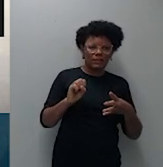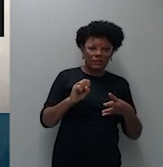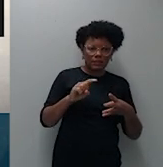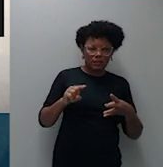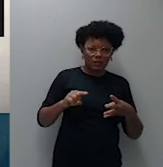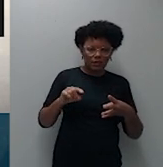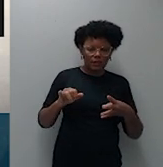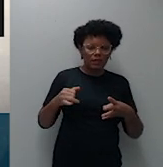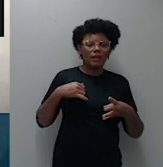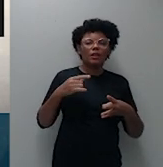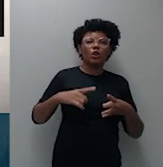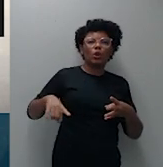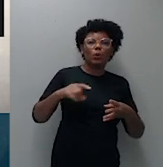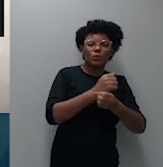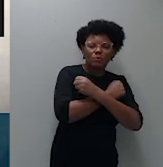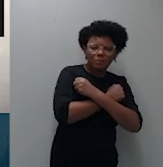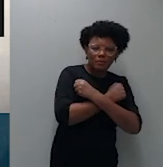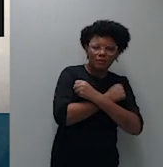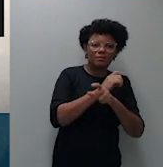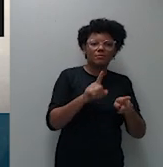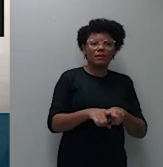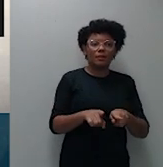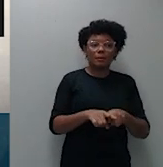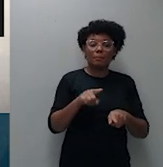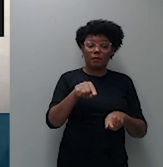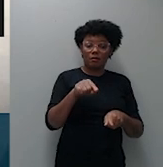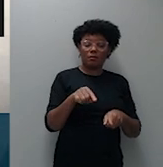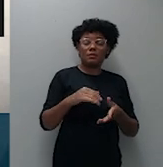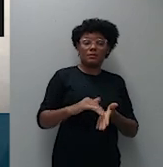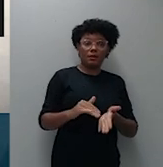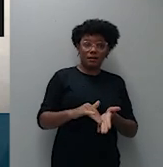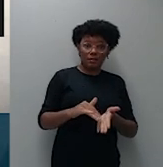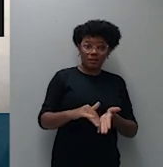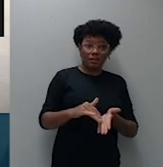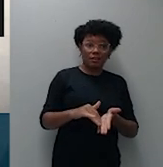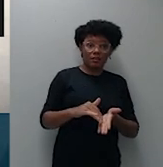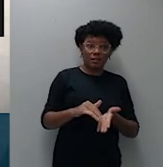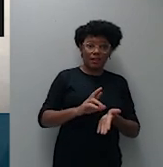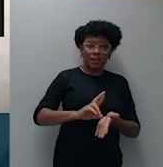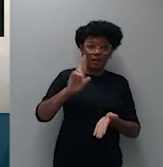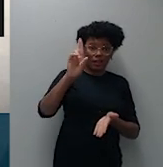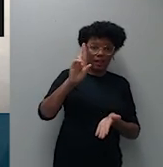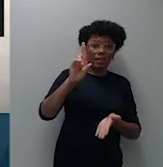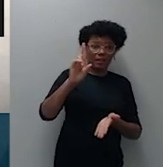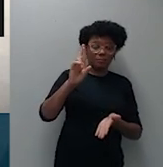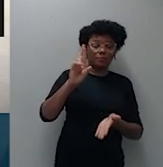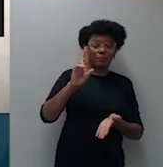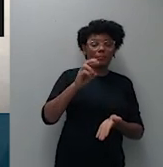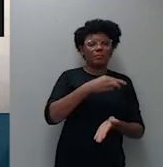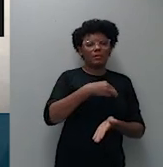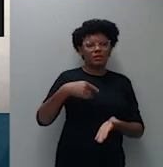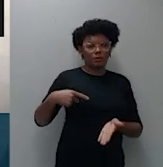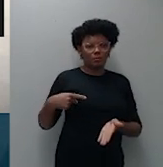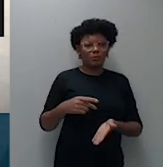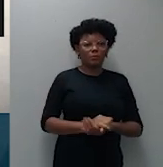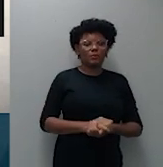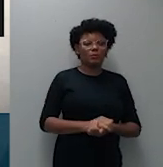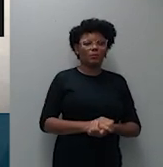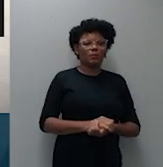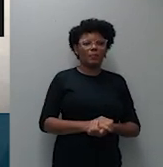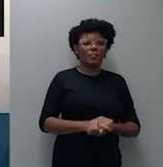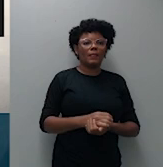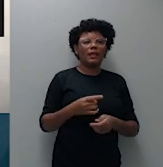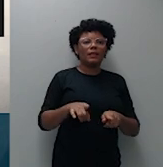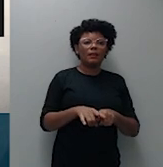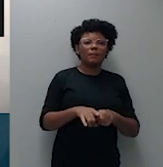todos cordial abraço Dra Solange representando o Ministério Público também